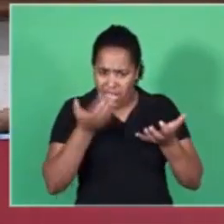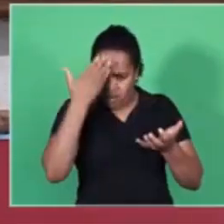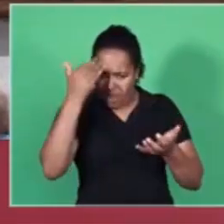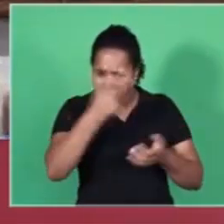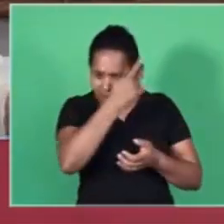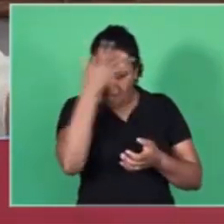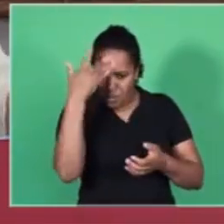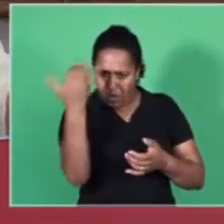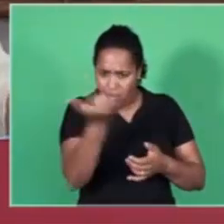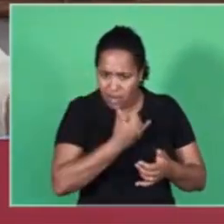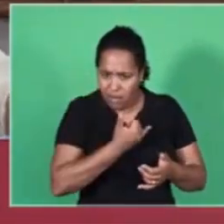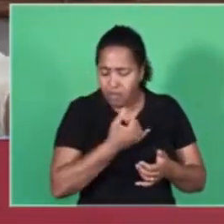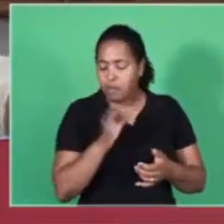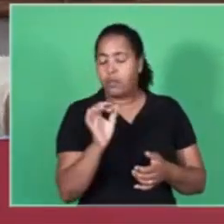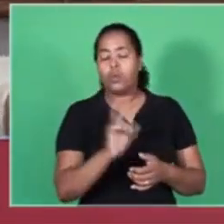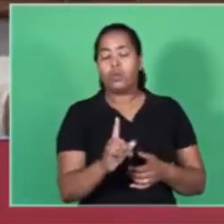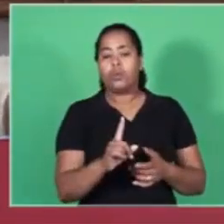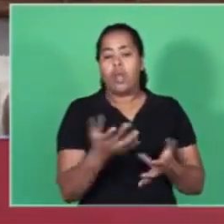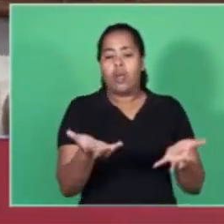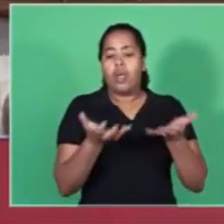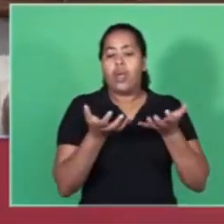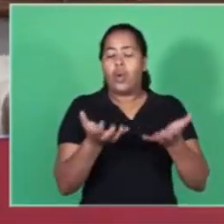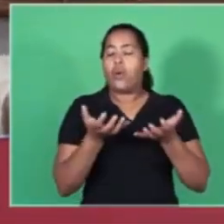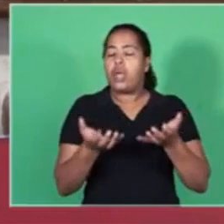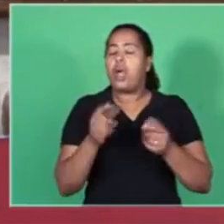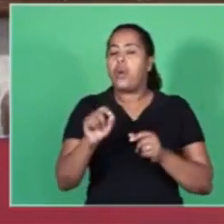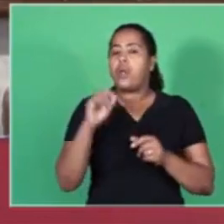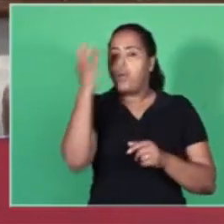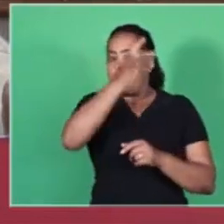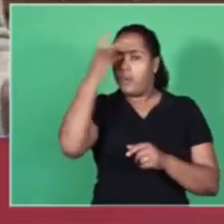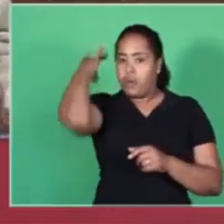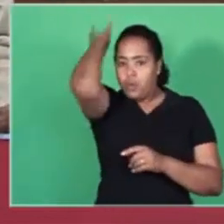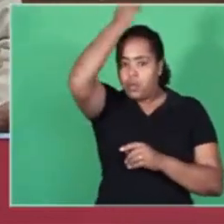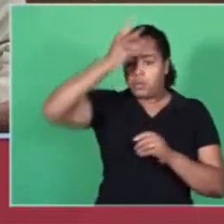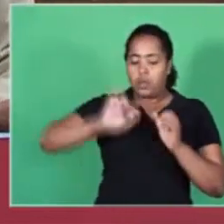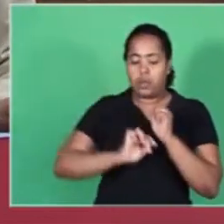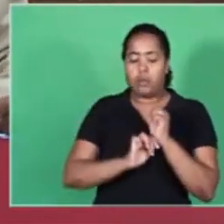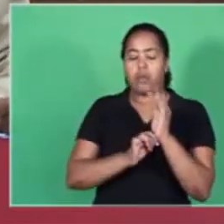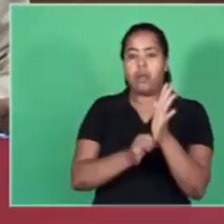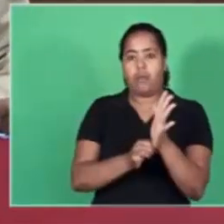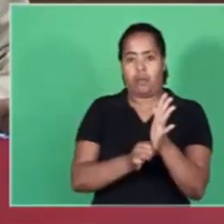dizendo. Eu quero saber aquilo que o Espírito Santo está revelando. Meus irmãos,